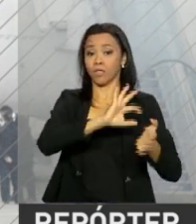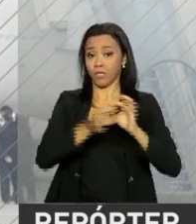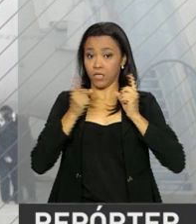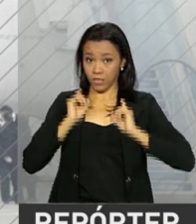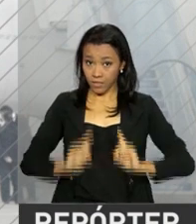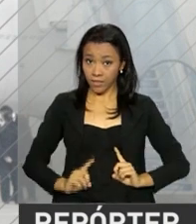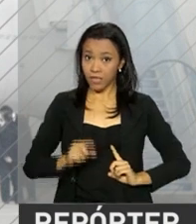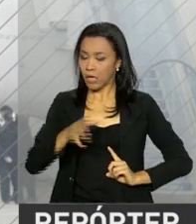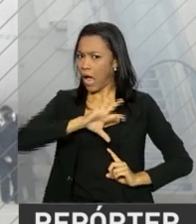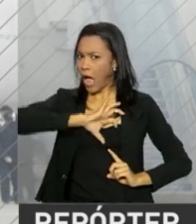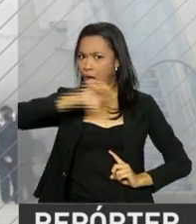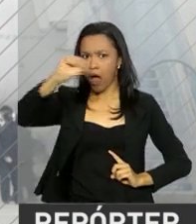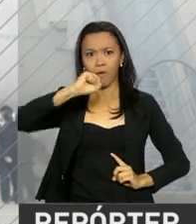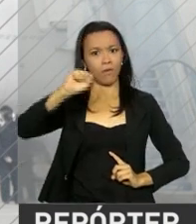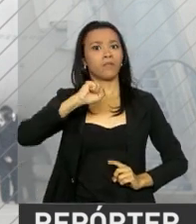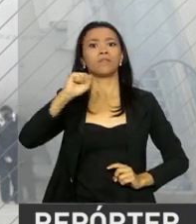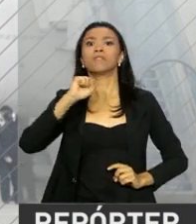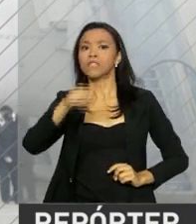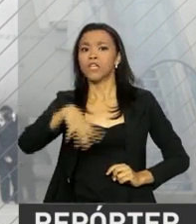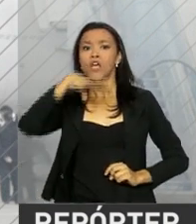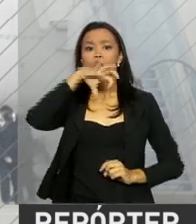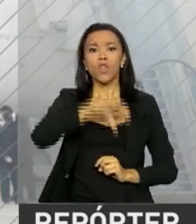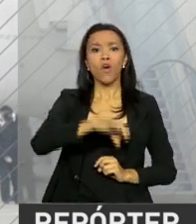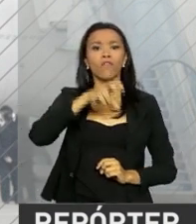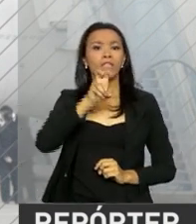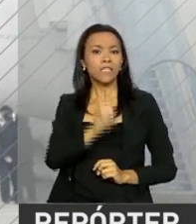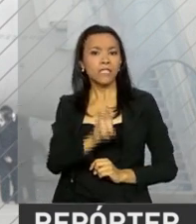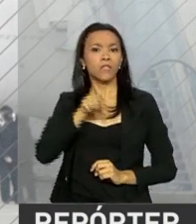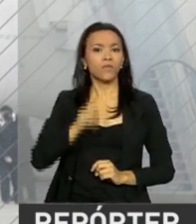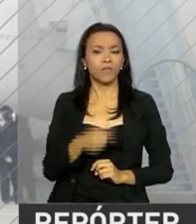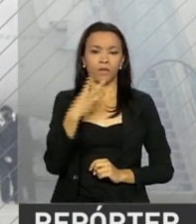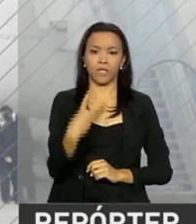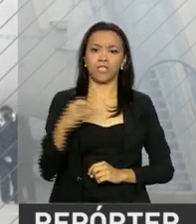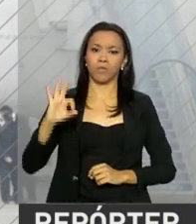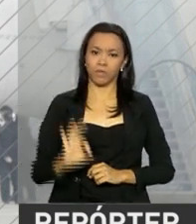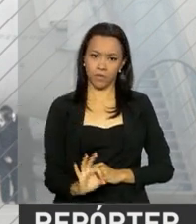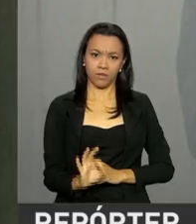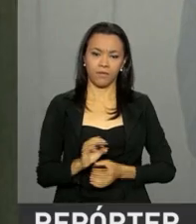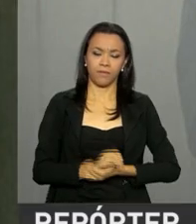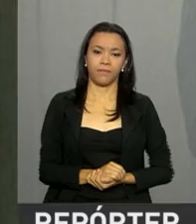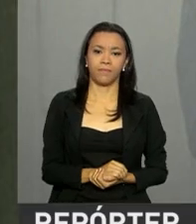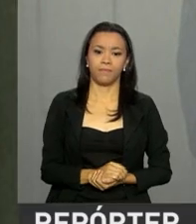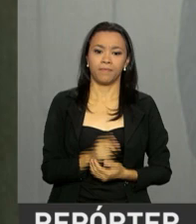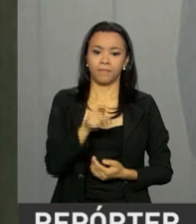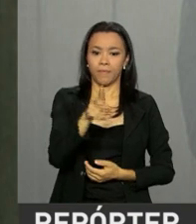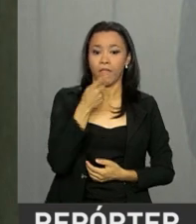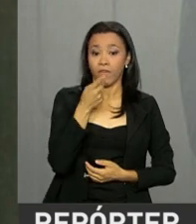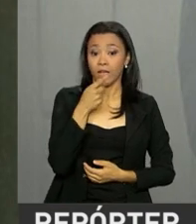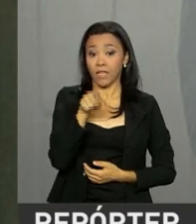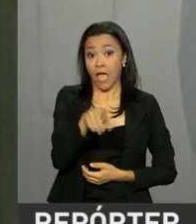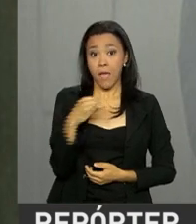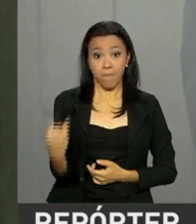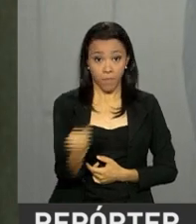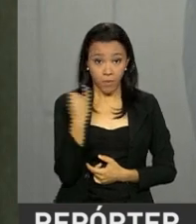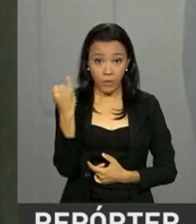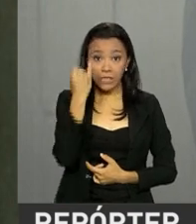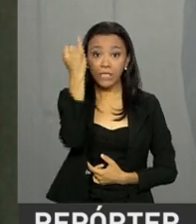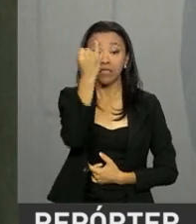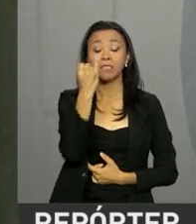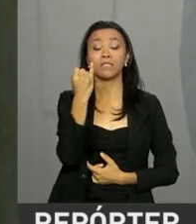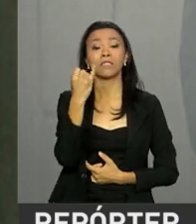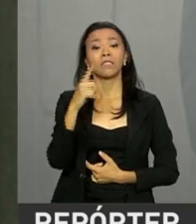recorde nesse índice 95,3 por. é importantíssimo a gente manter essa